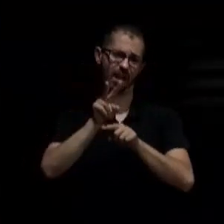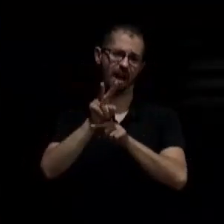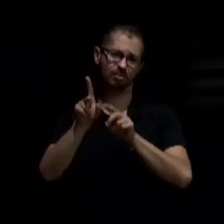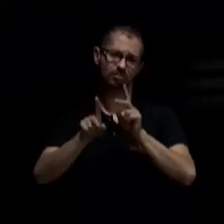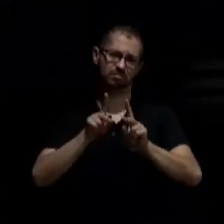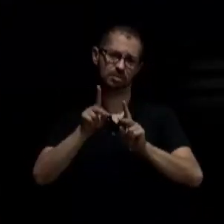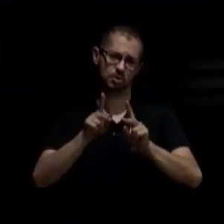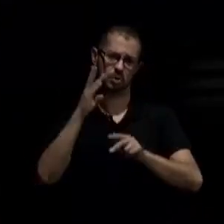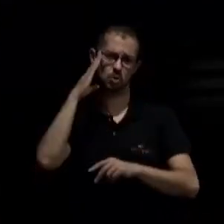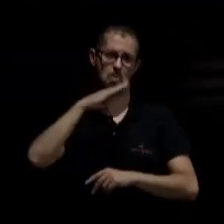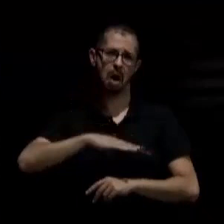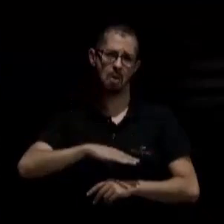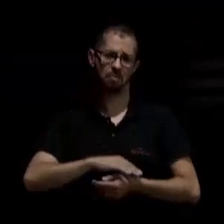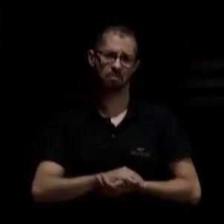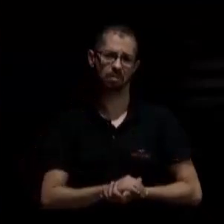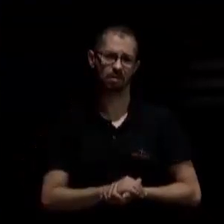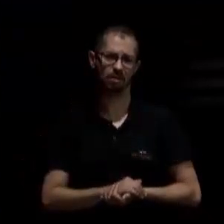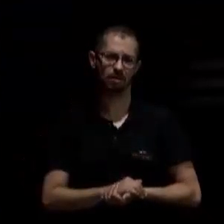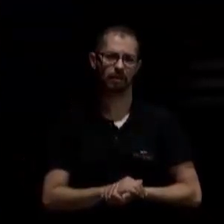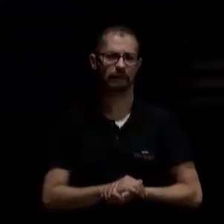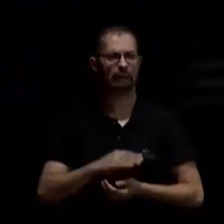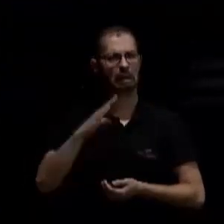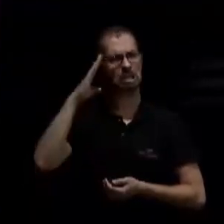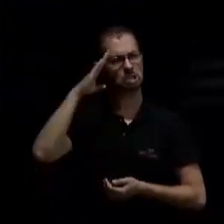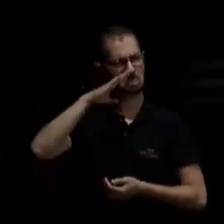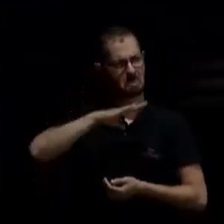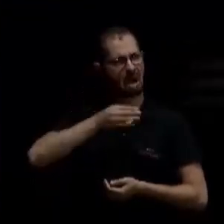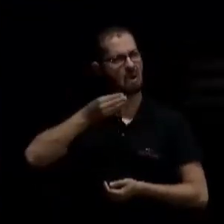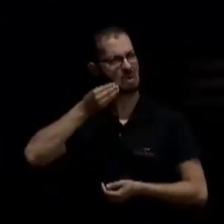maligno. E o maligno é astuto.